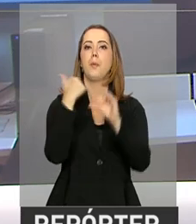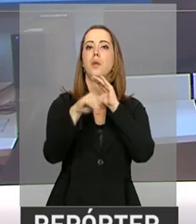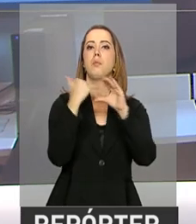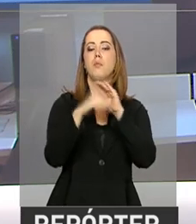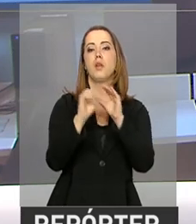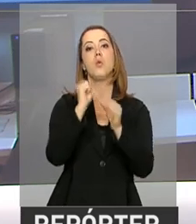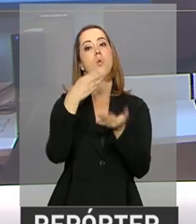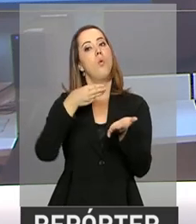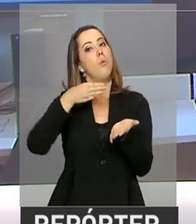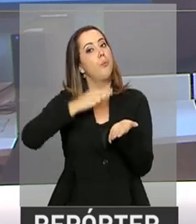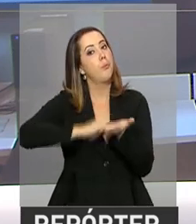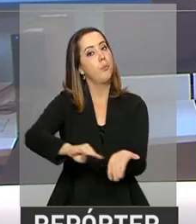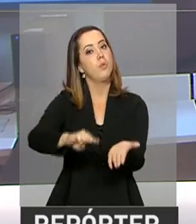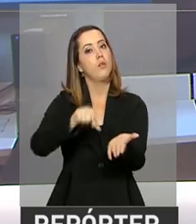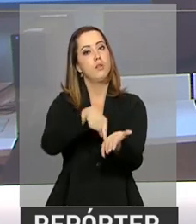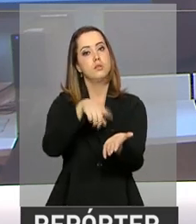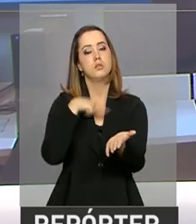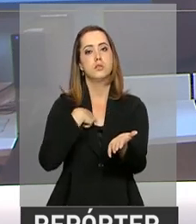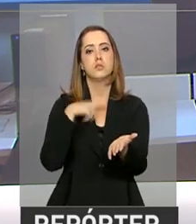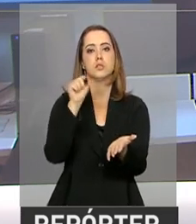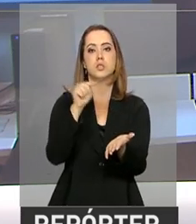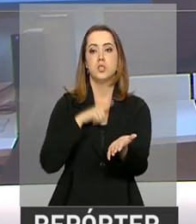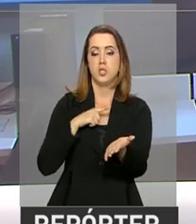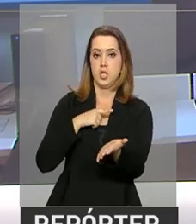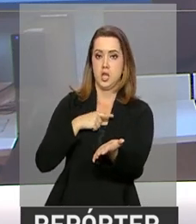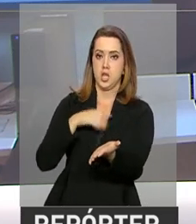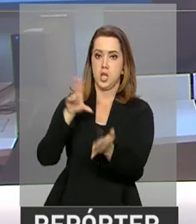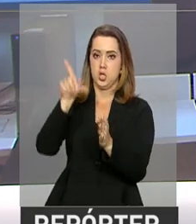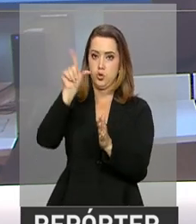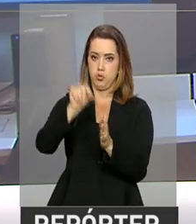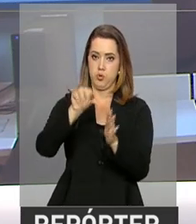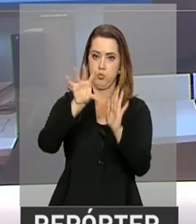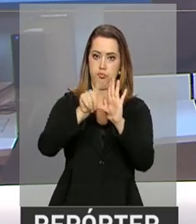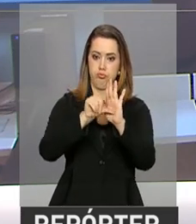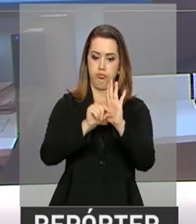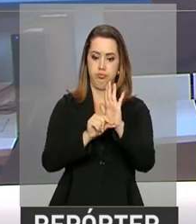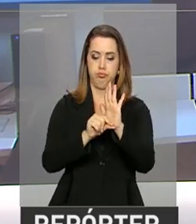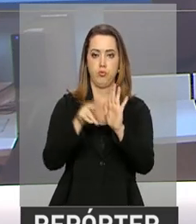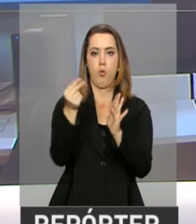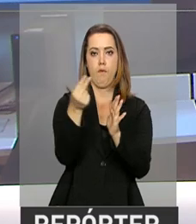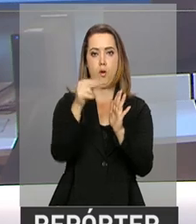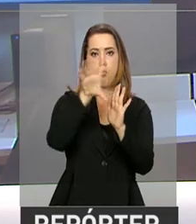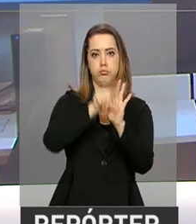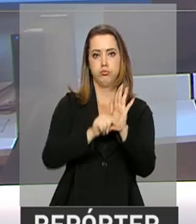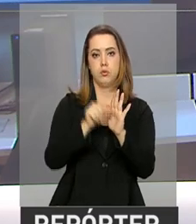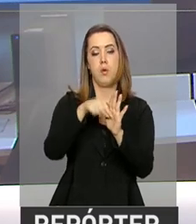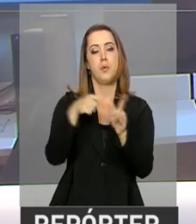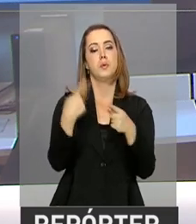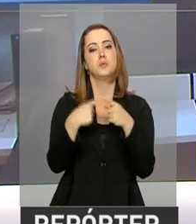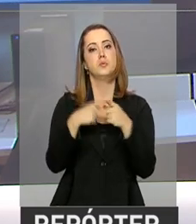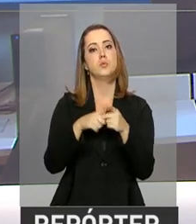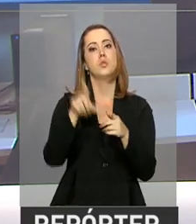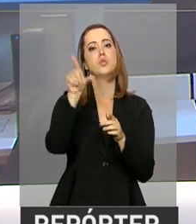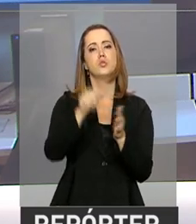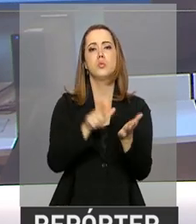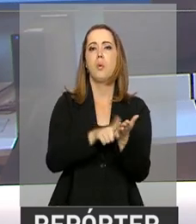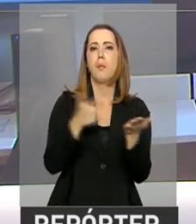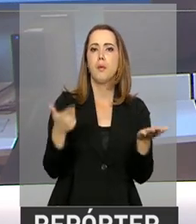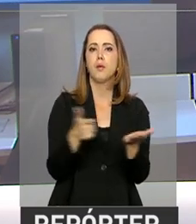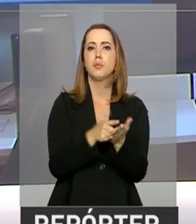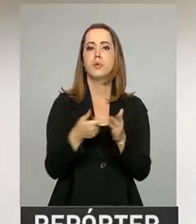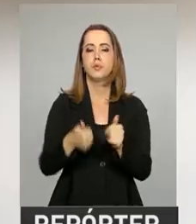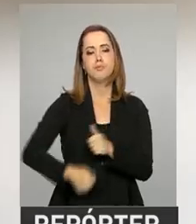receber desconto A ideia é reduzir os custos com o envio de documentos diminuir o uso de papel e ampliar as informações de educação para